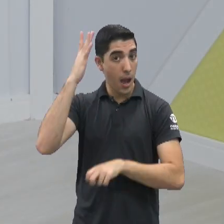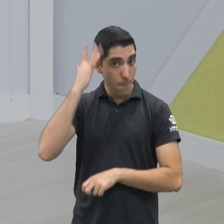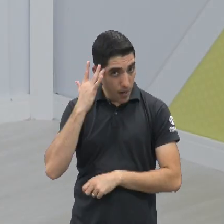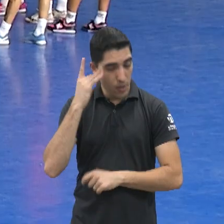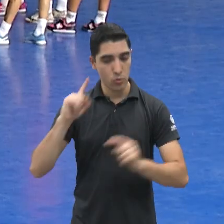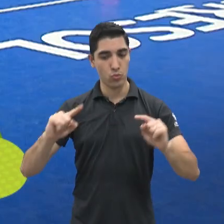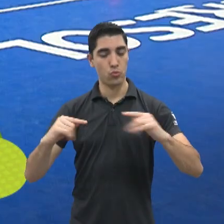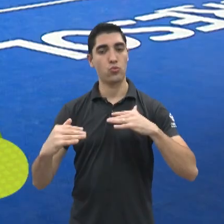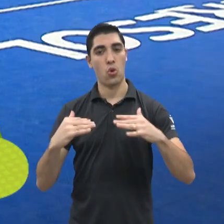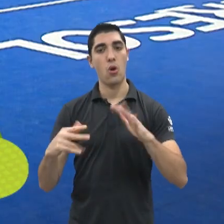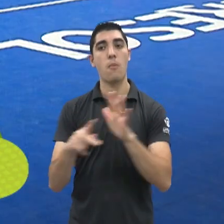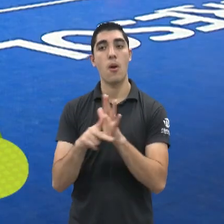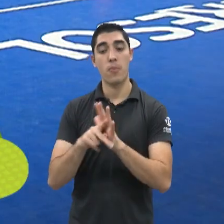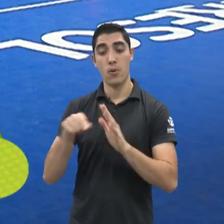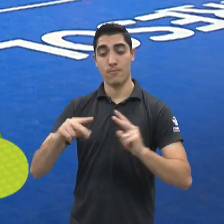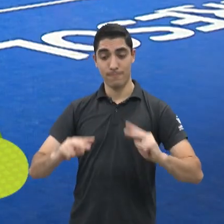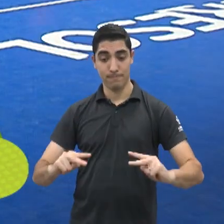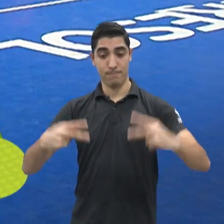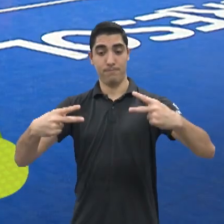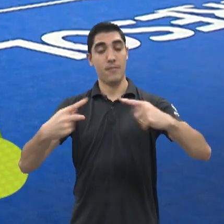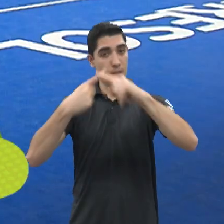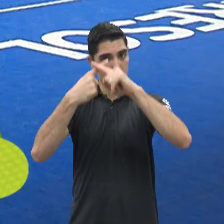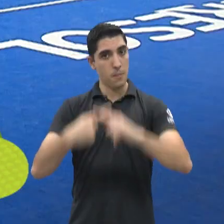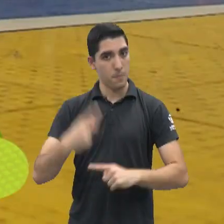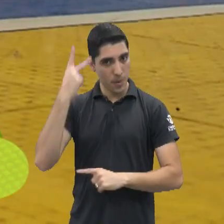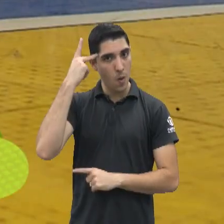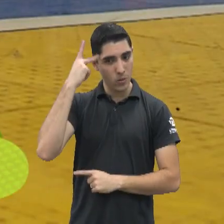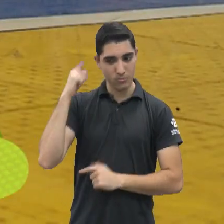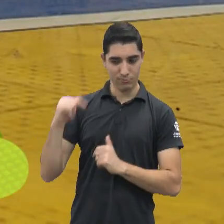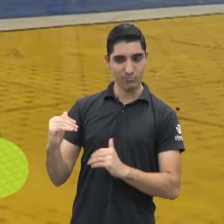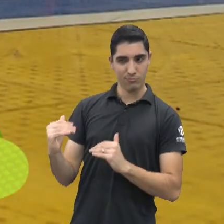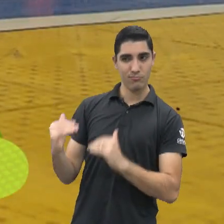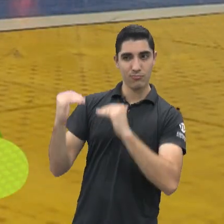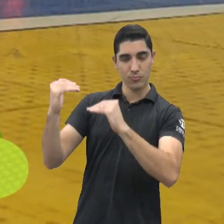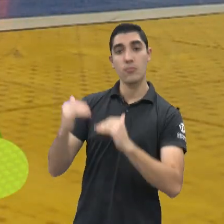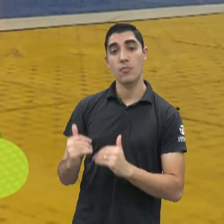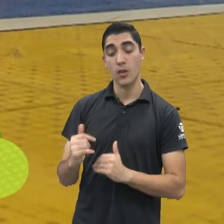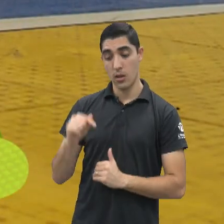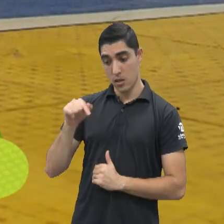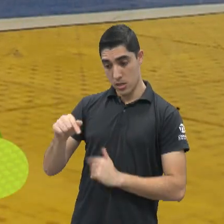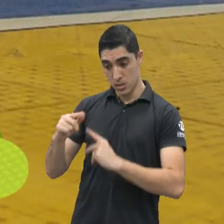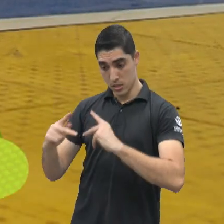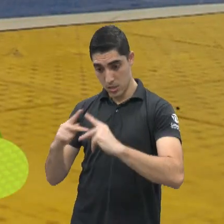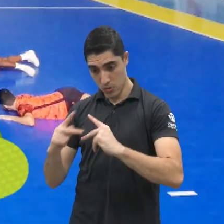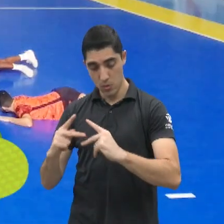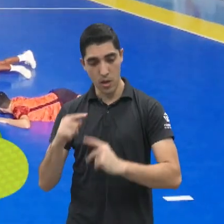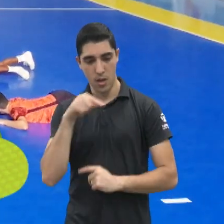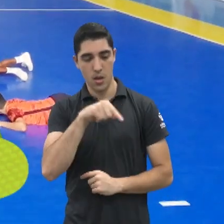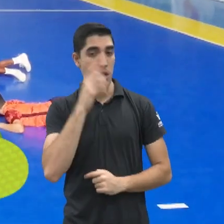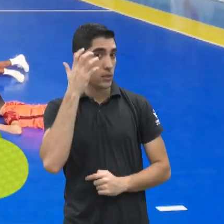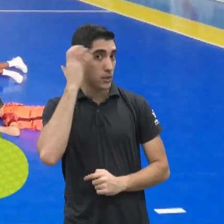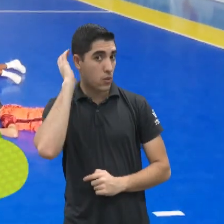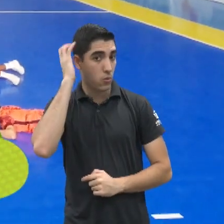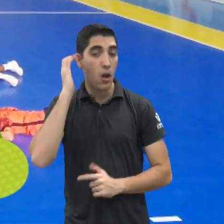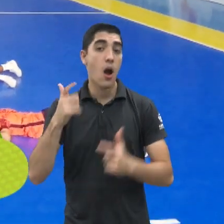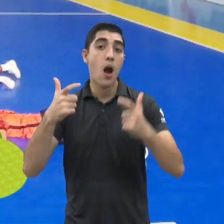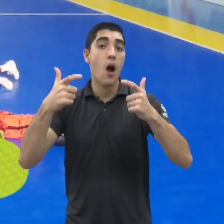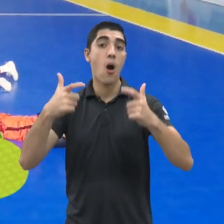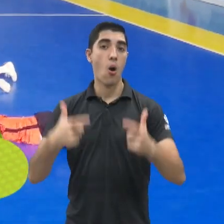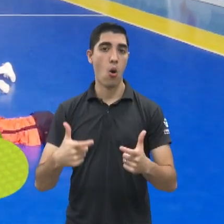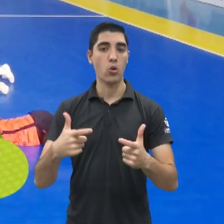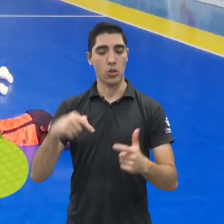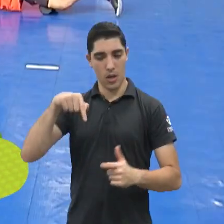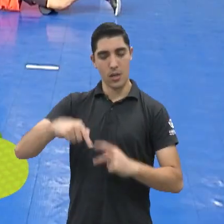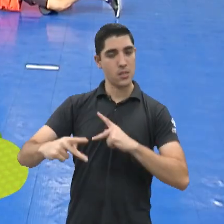primeira partida da semifinal do Campeonato Paulista Adulto. O adversário será o Santo André e a partida acontece no Ginásio Tênis